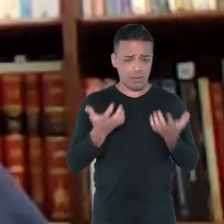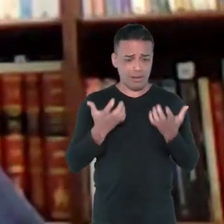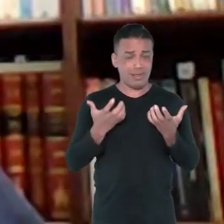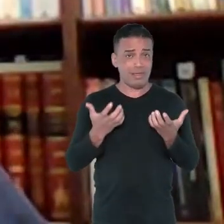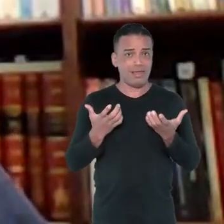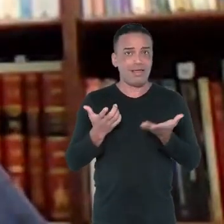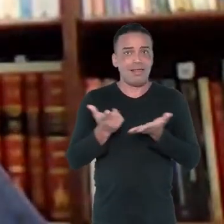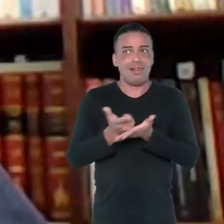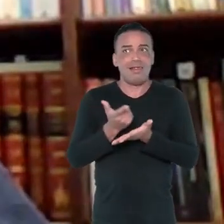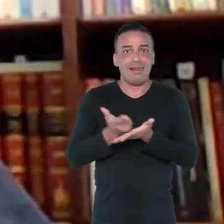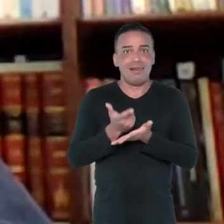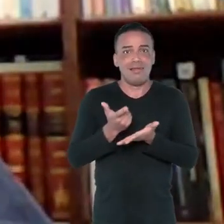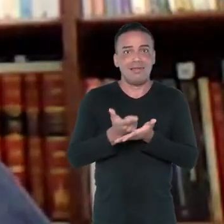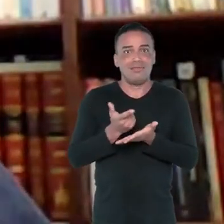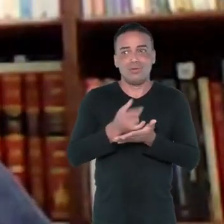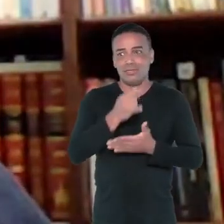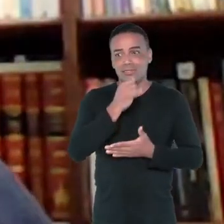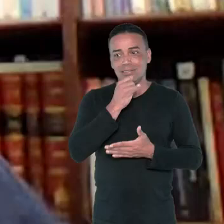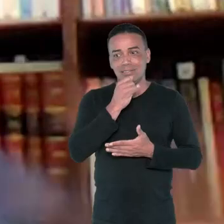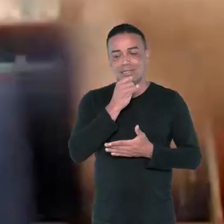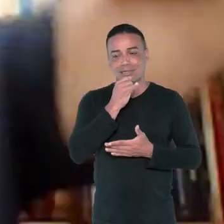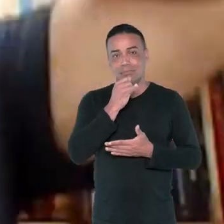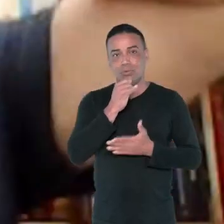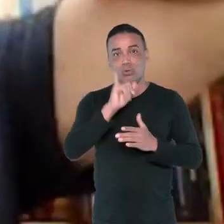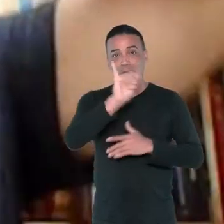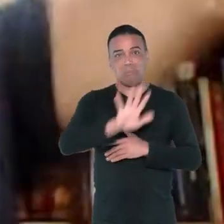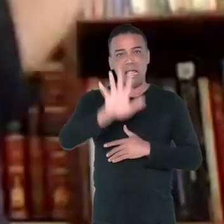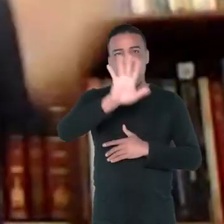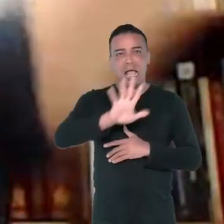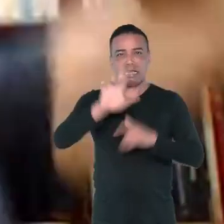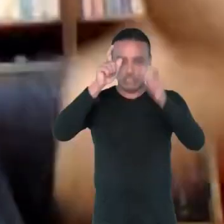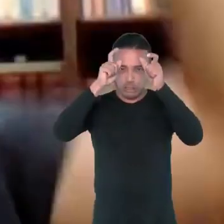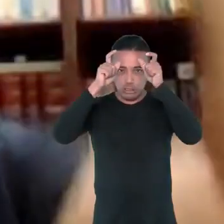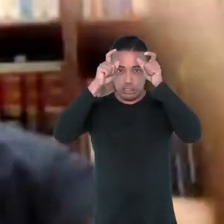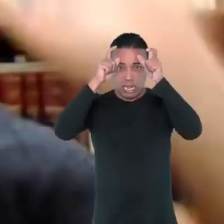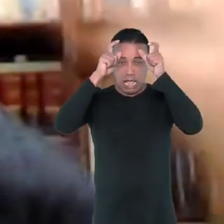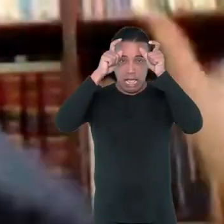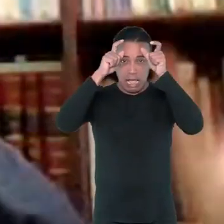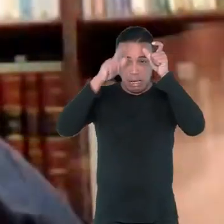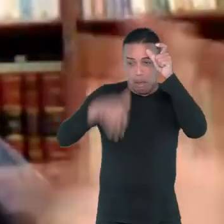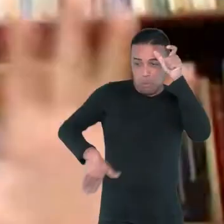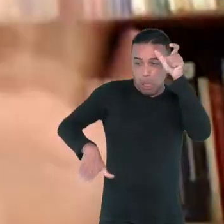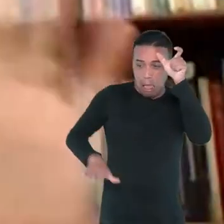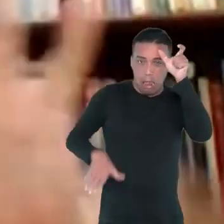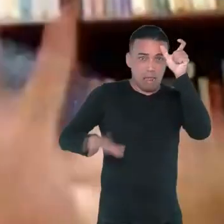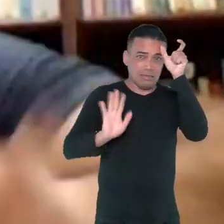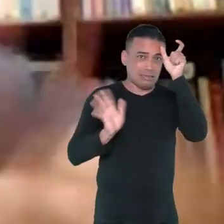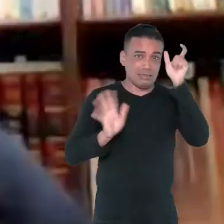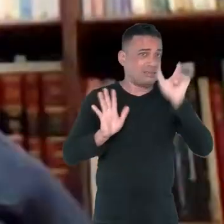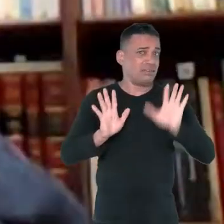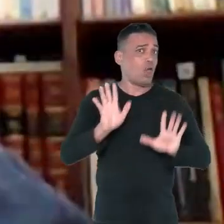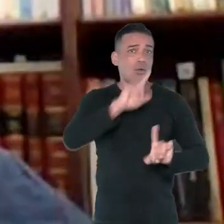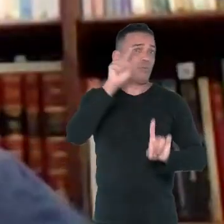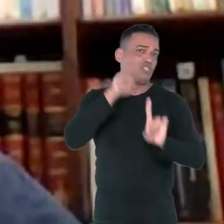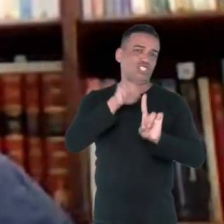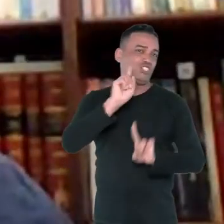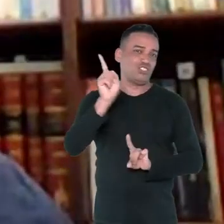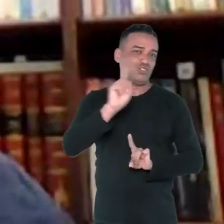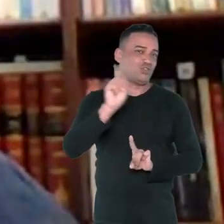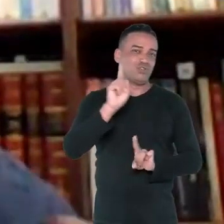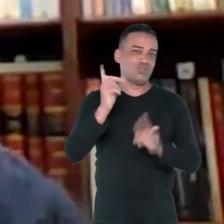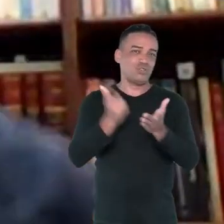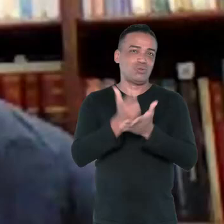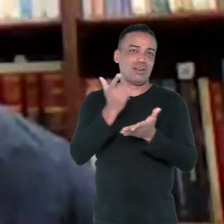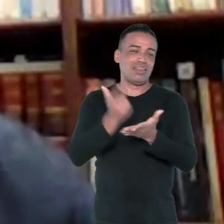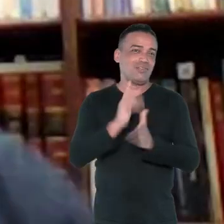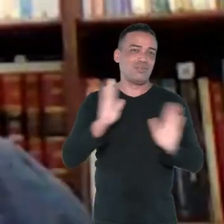uma capa que tivesse uma figura do diabo, uma figura do capeta, porque não é esse o objetivo do livro, e